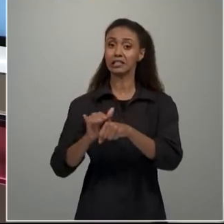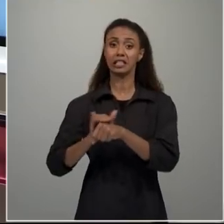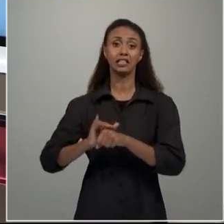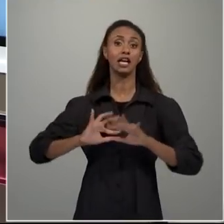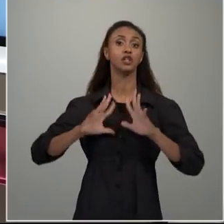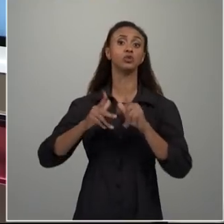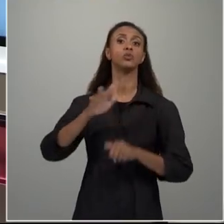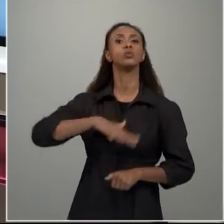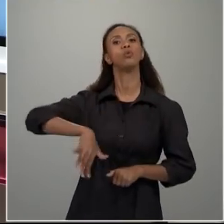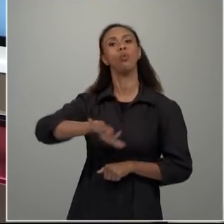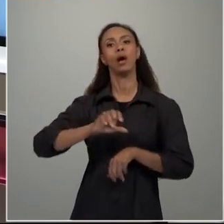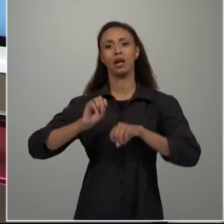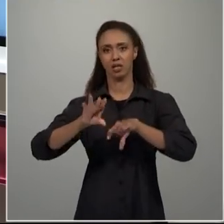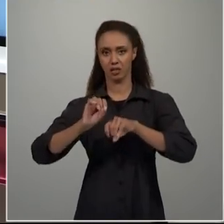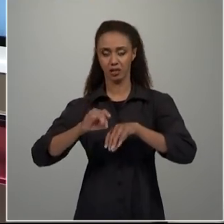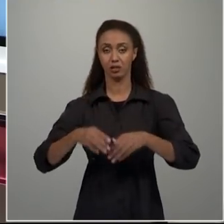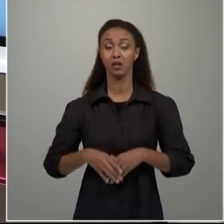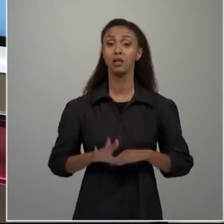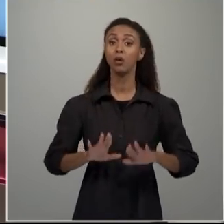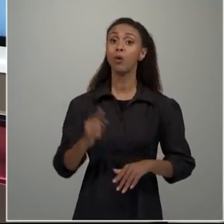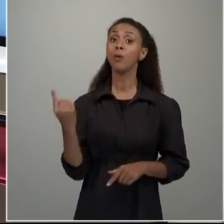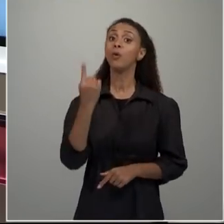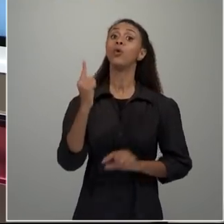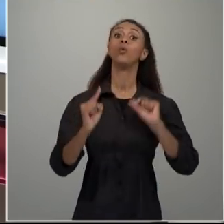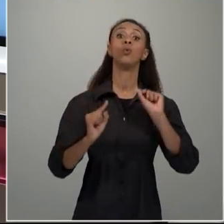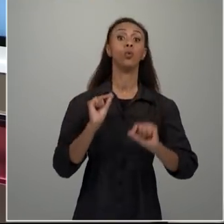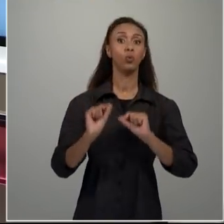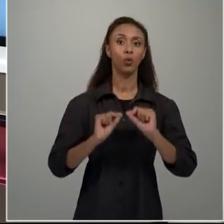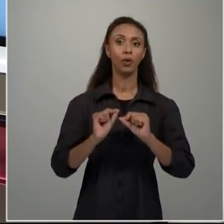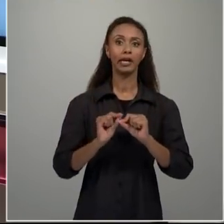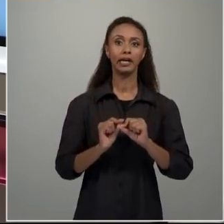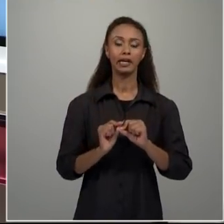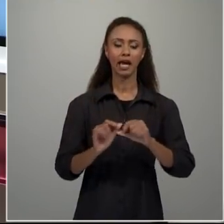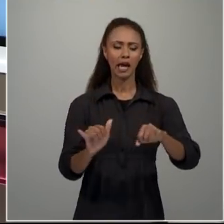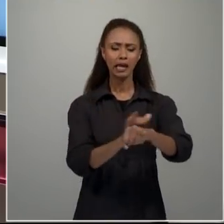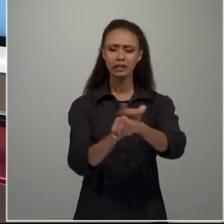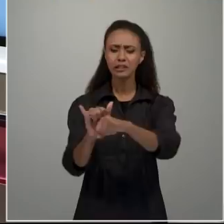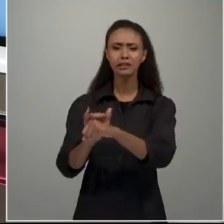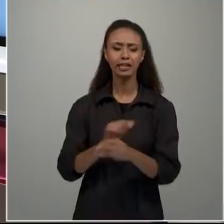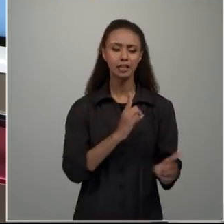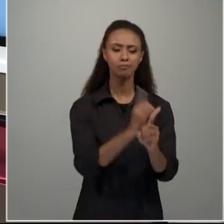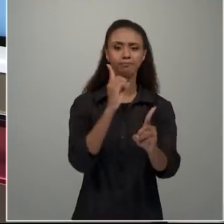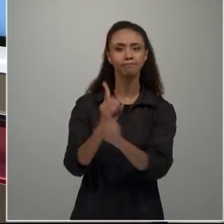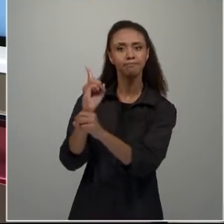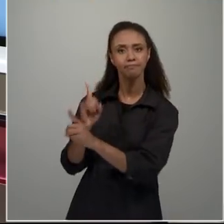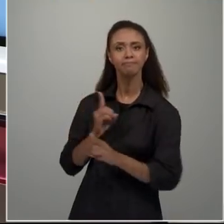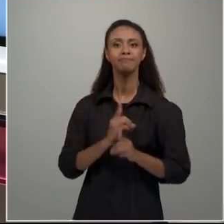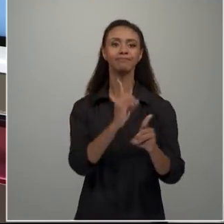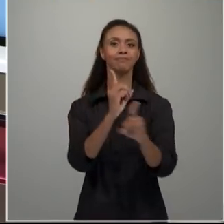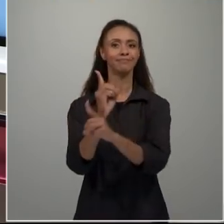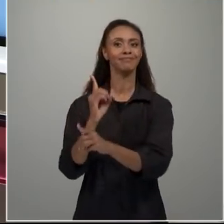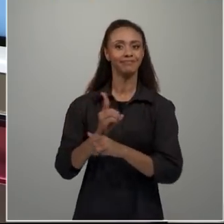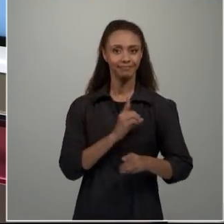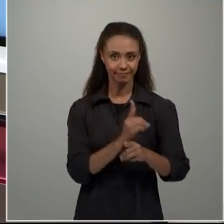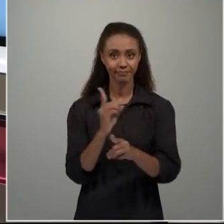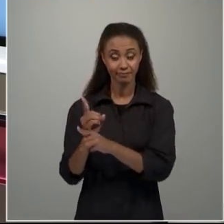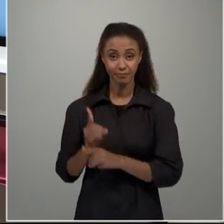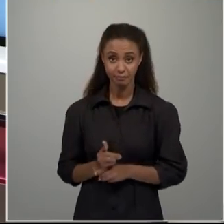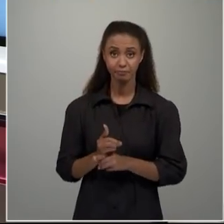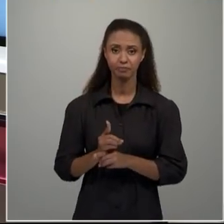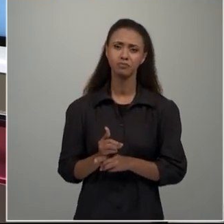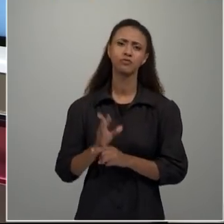nós trabalhamos com vocês nesta primeira coisa que a gente vai fazer a identificação das estratégias vão falar um pouquinho das estratégias que a gente tem